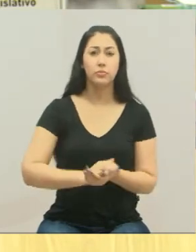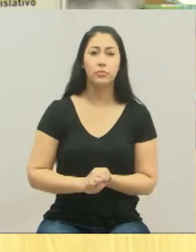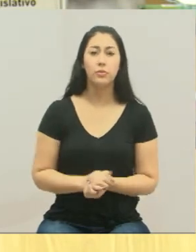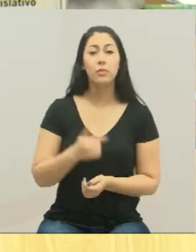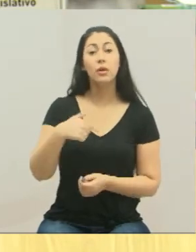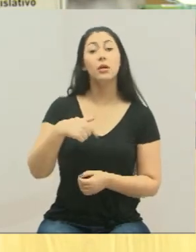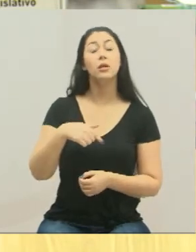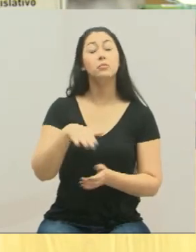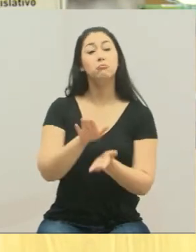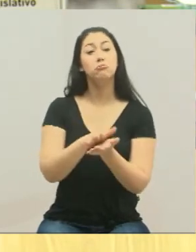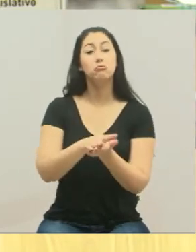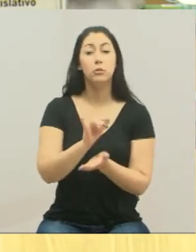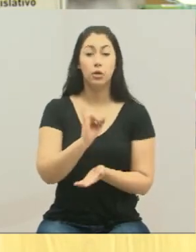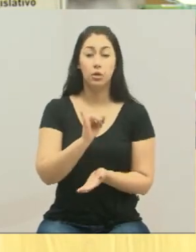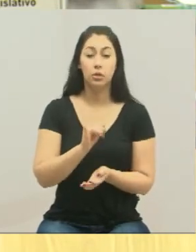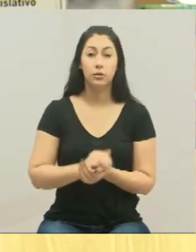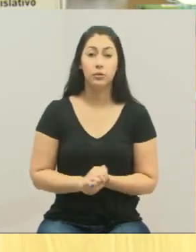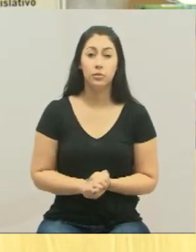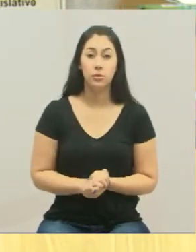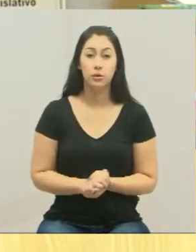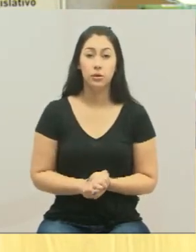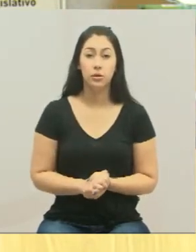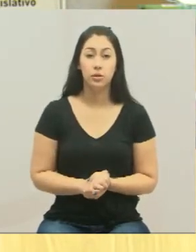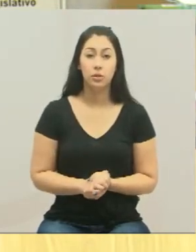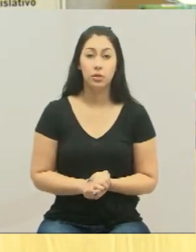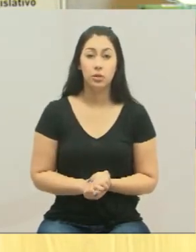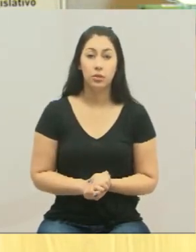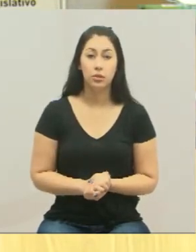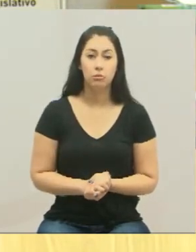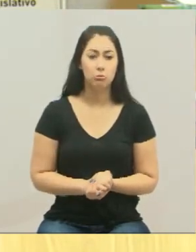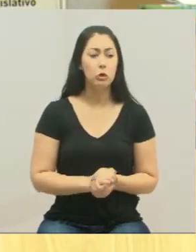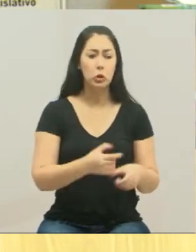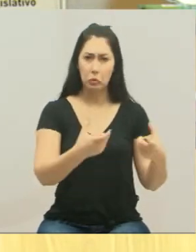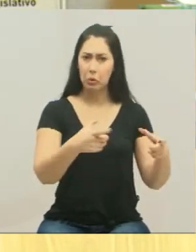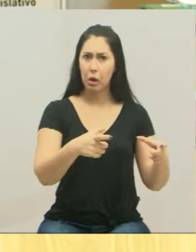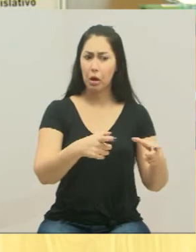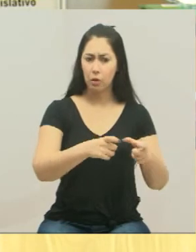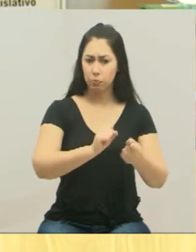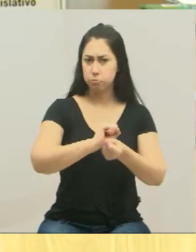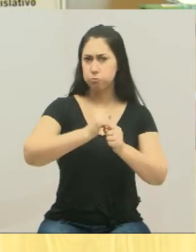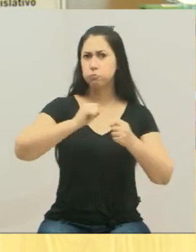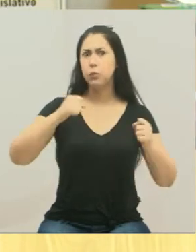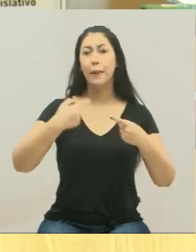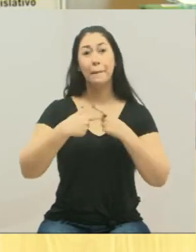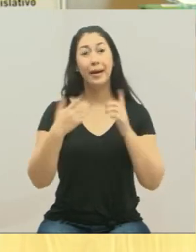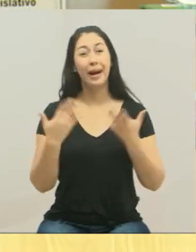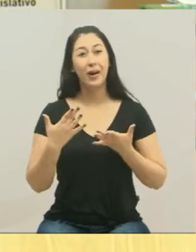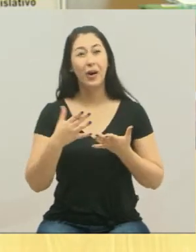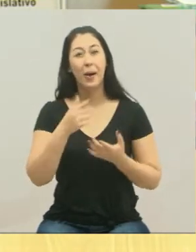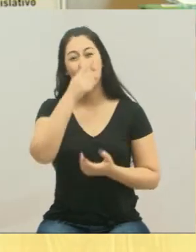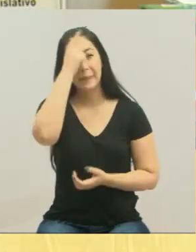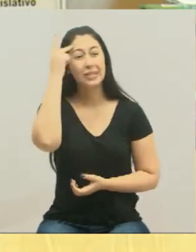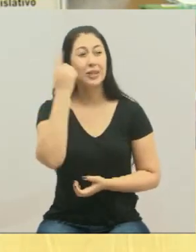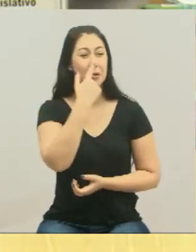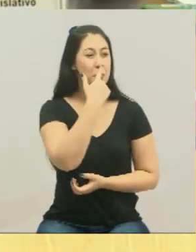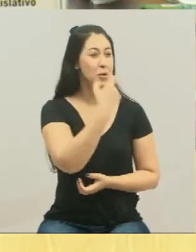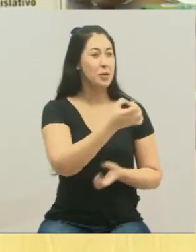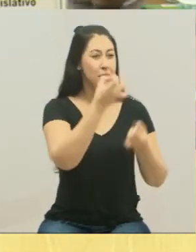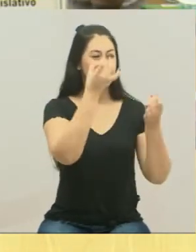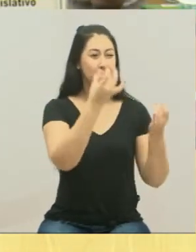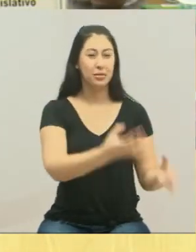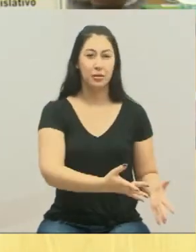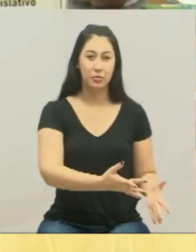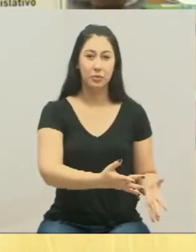município, alguns de significativa metragem, que se transformaram em depósito de lixo e criadouro de toda espécie de